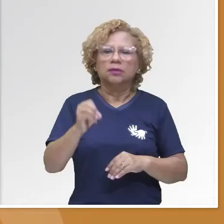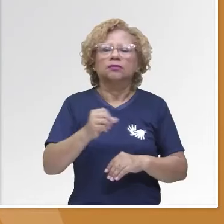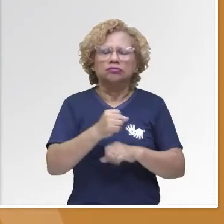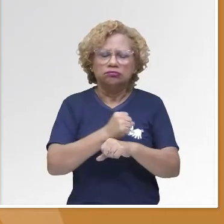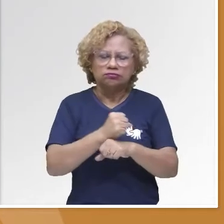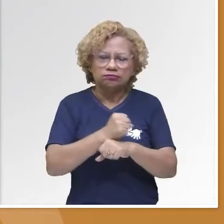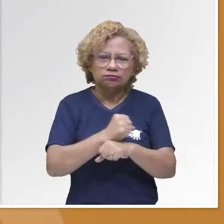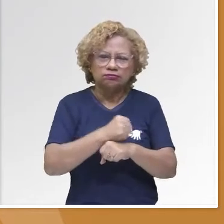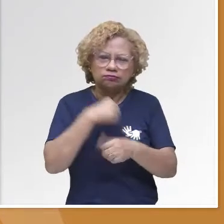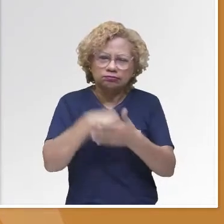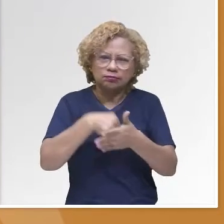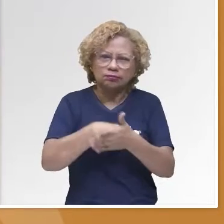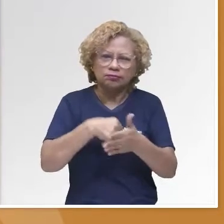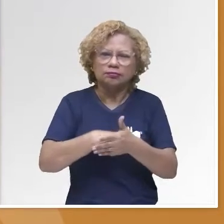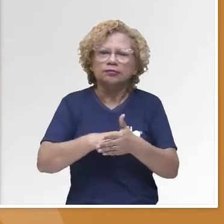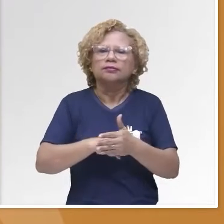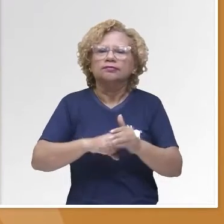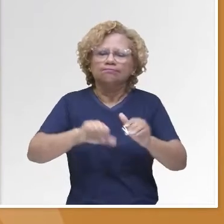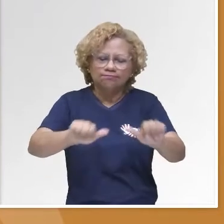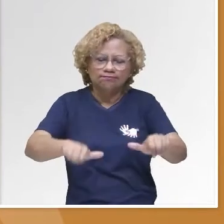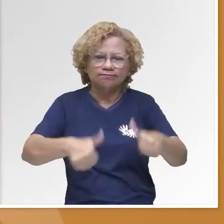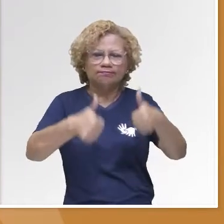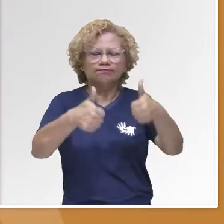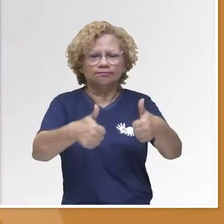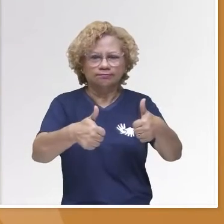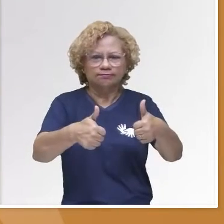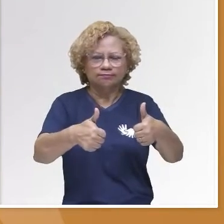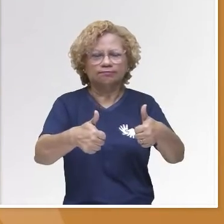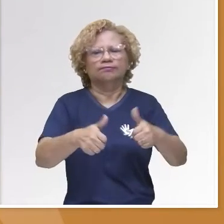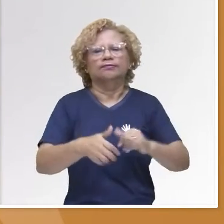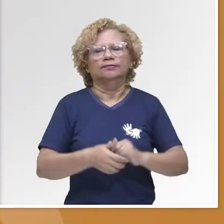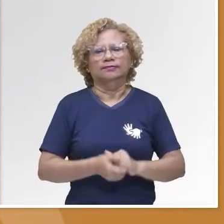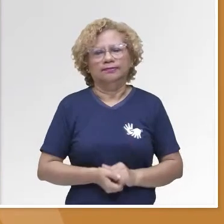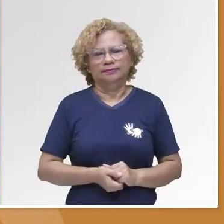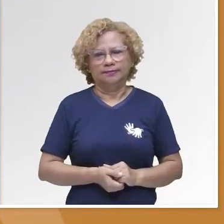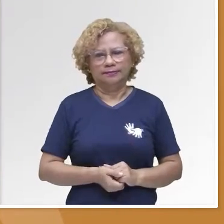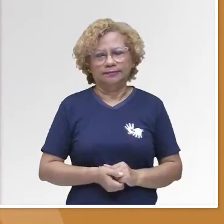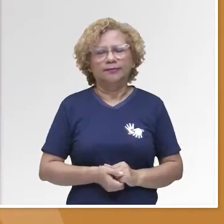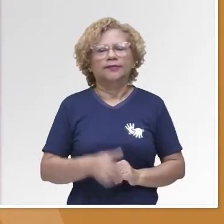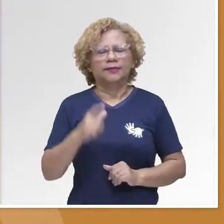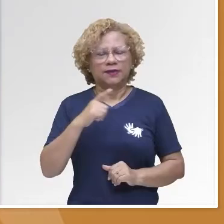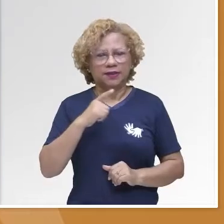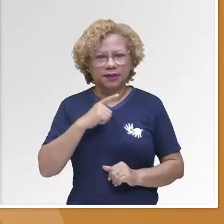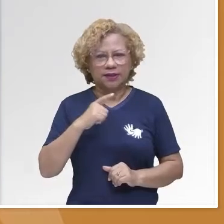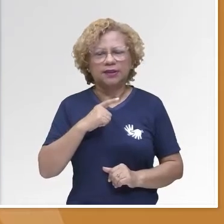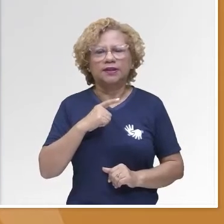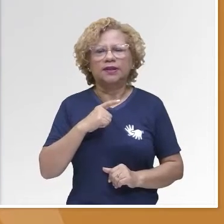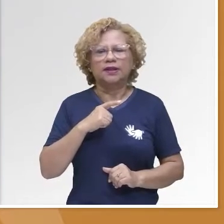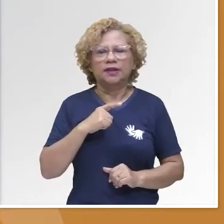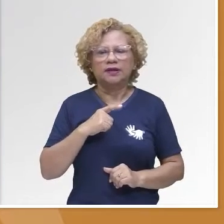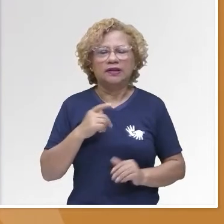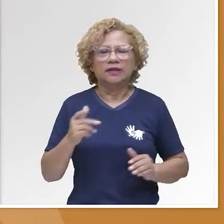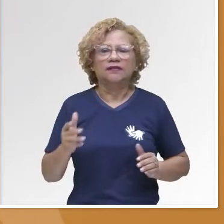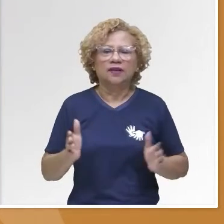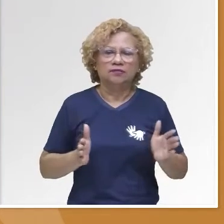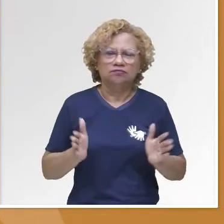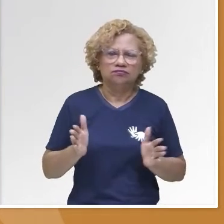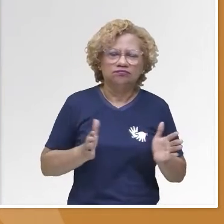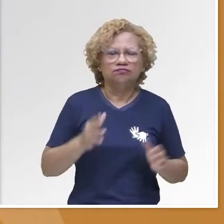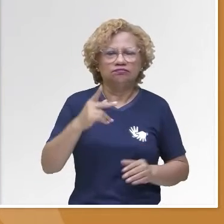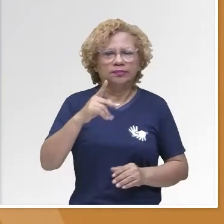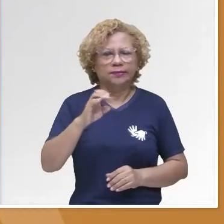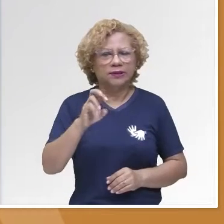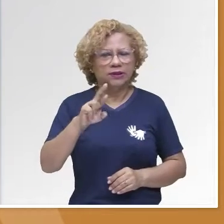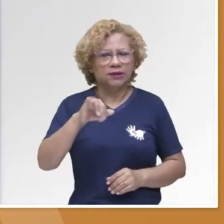dos Estados Unidos da América, indo para o Japão após a Segunda Guerra Mundial, ocorrendo a Guerra Fria, né, com o capitalismo, o